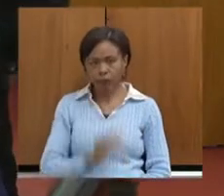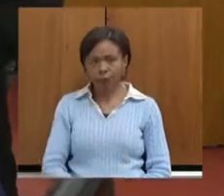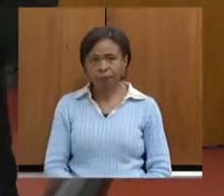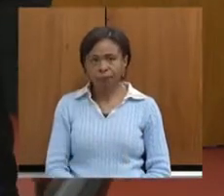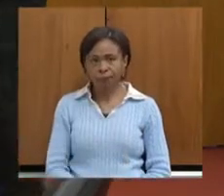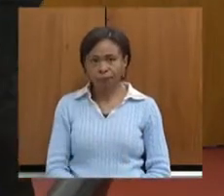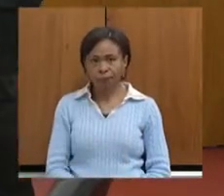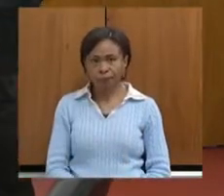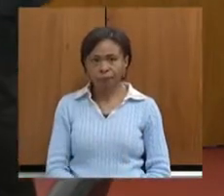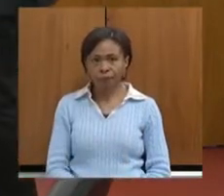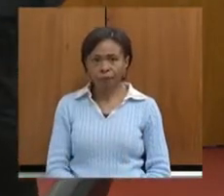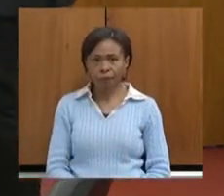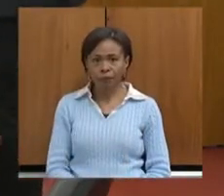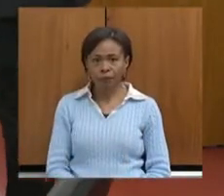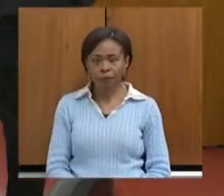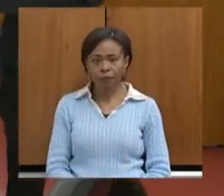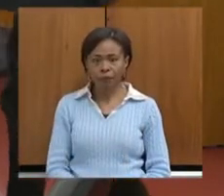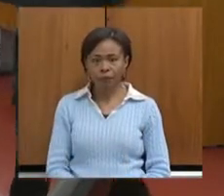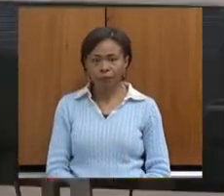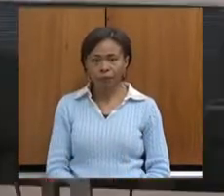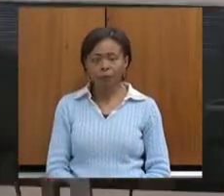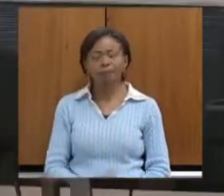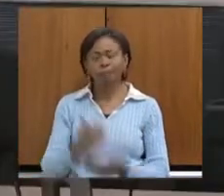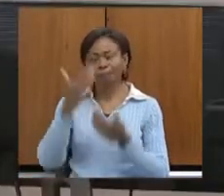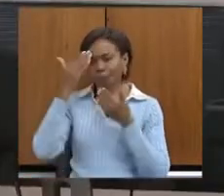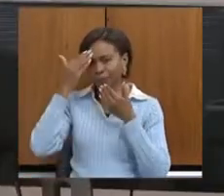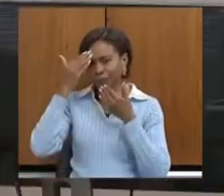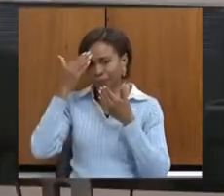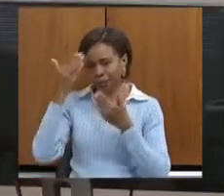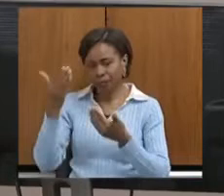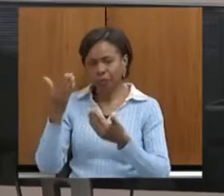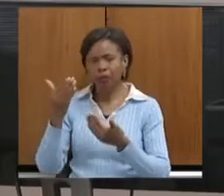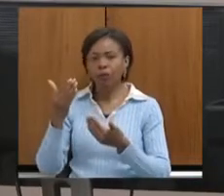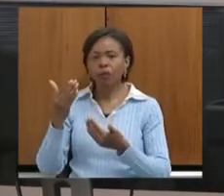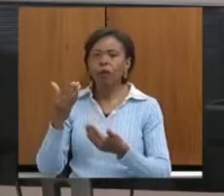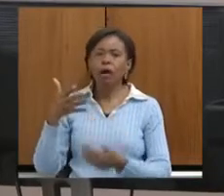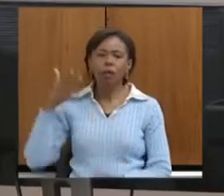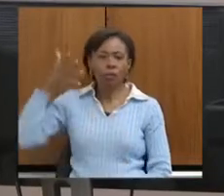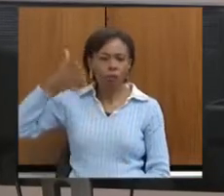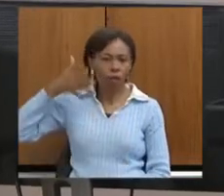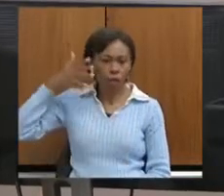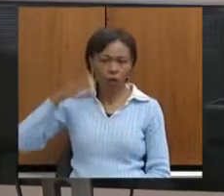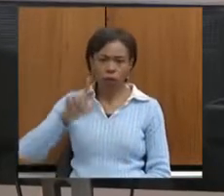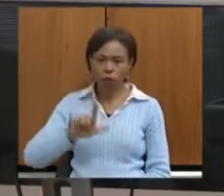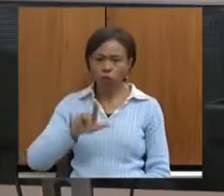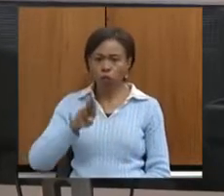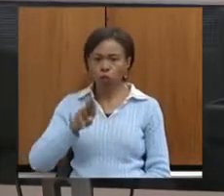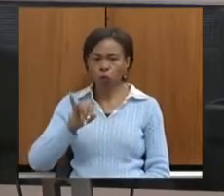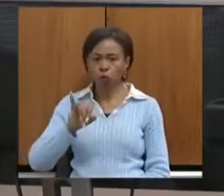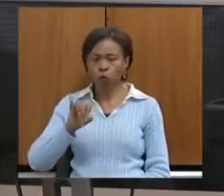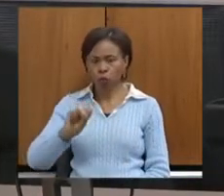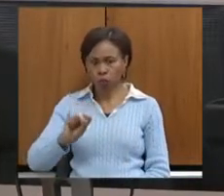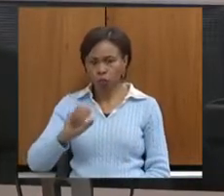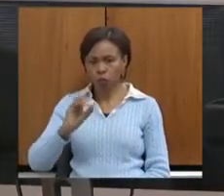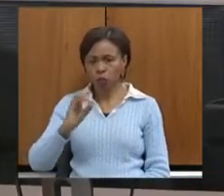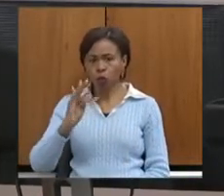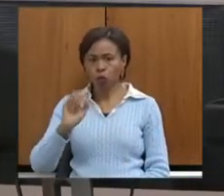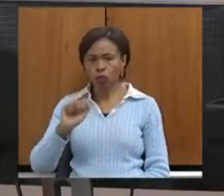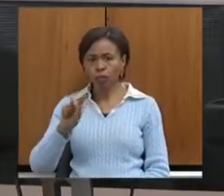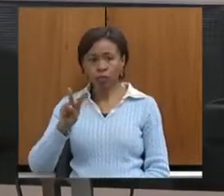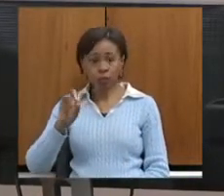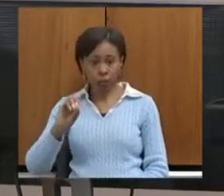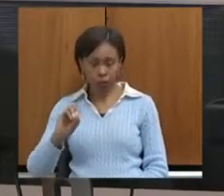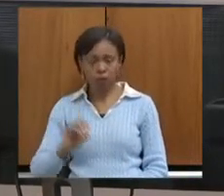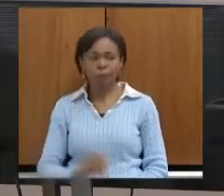E aí e agradecemos Então as palavras de Luiz Otávio milagres de Assis